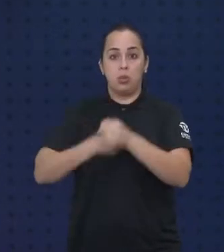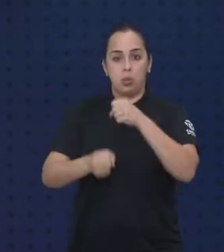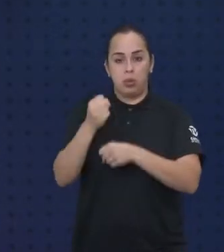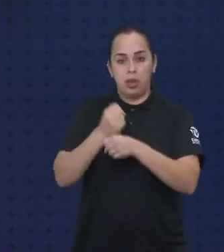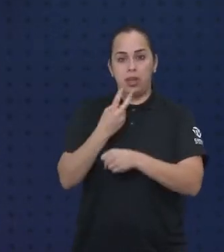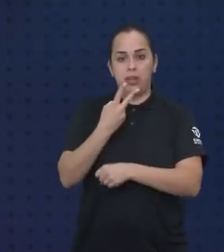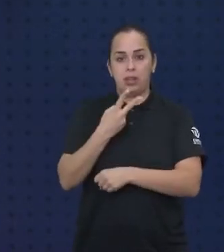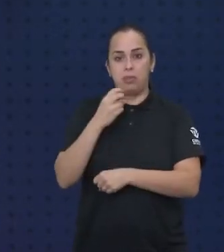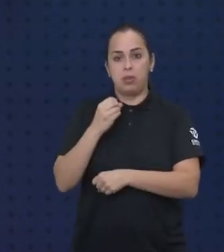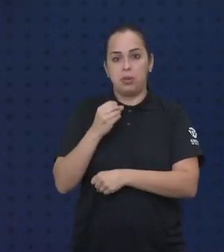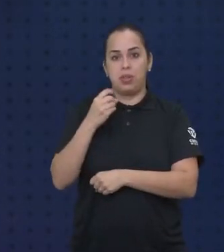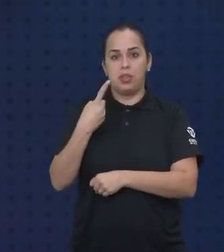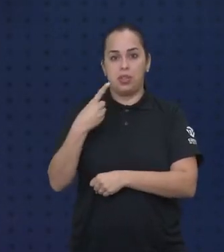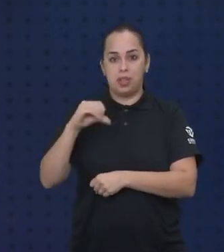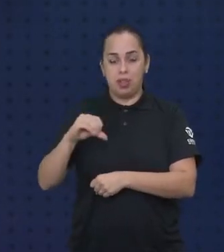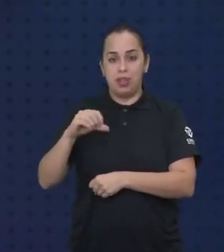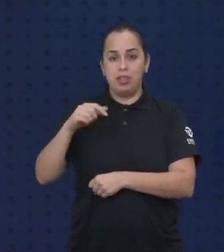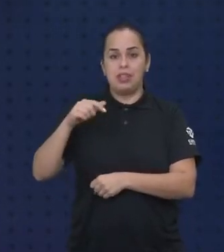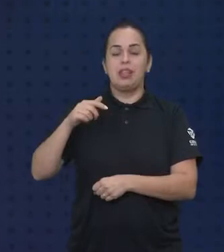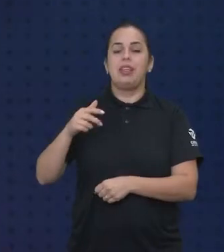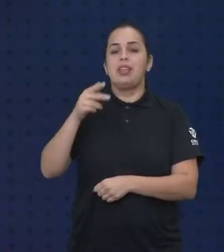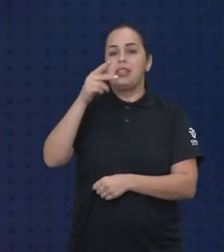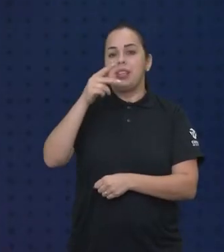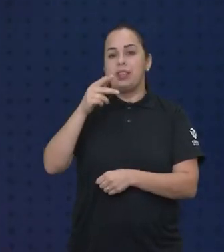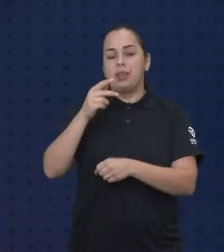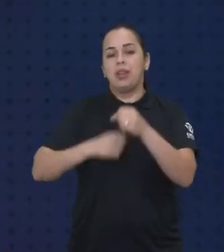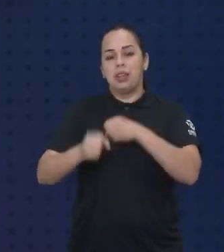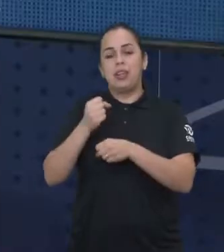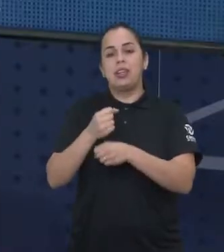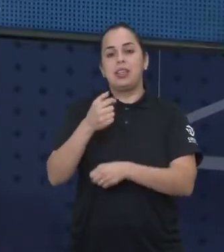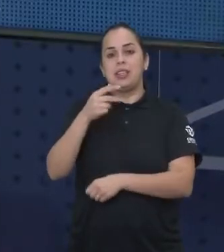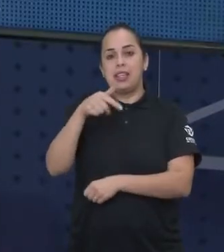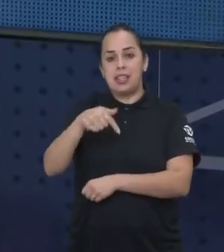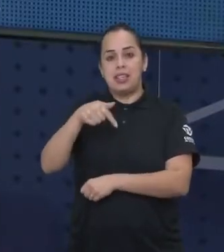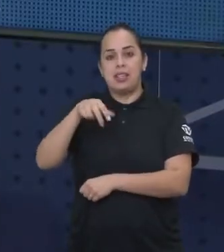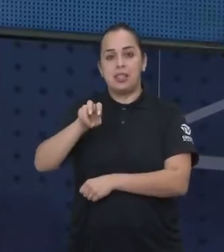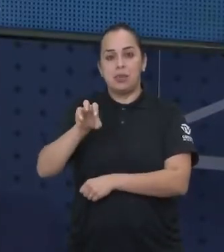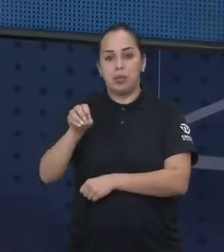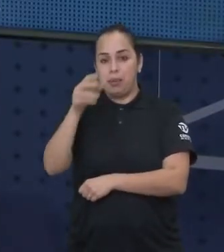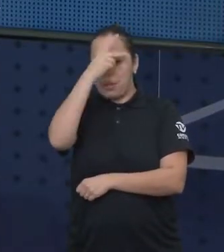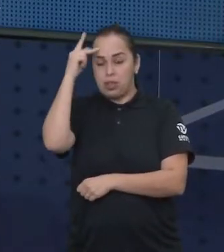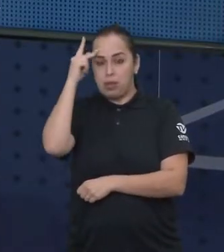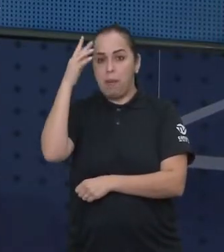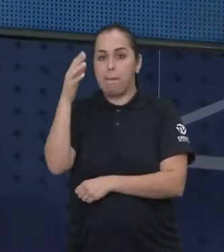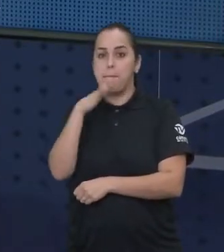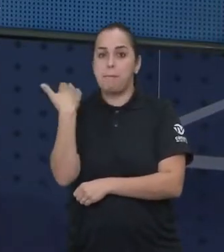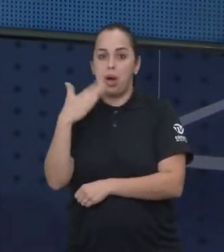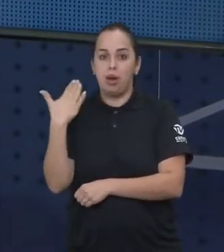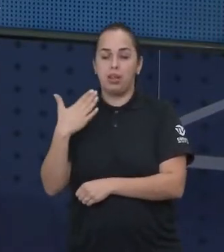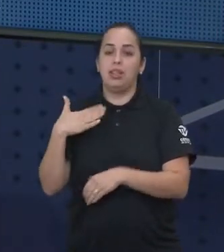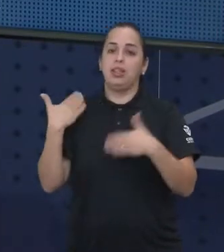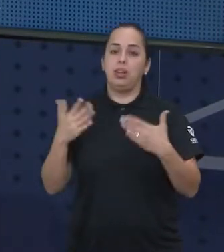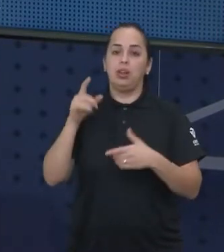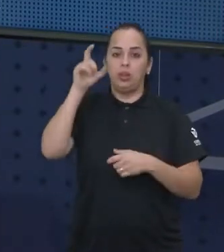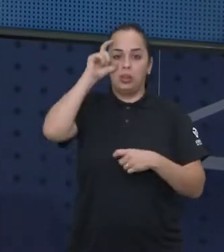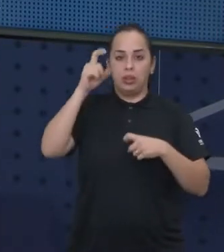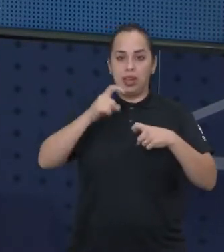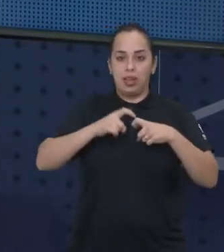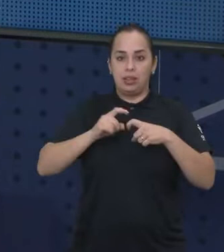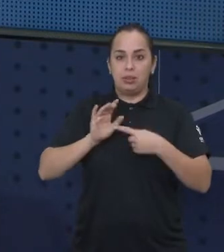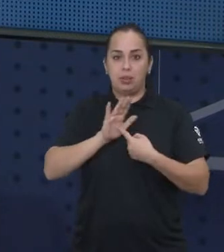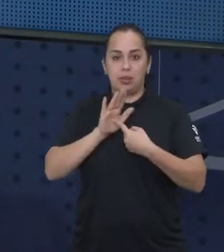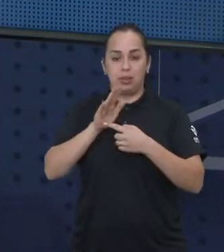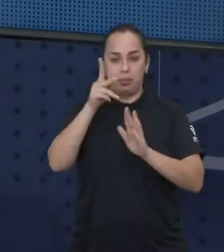2019 700 mil pessoas morreram desta maneira pensando em combater o alto índice o vereador Doutor Elton